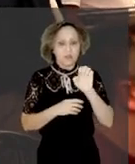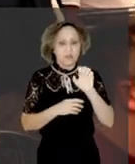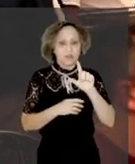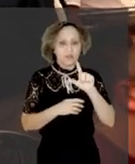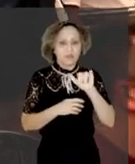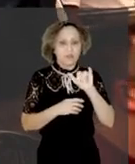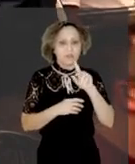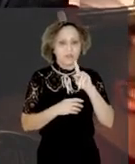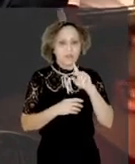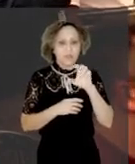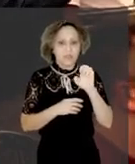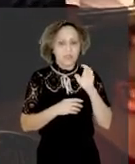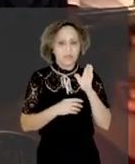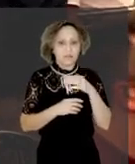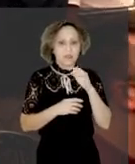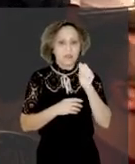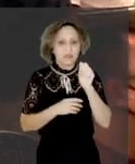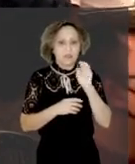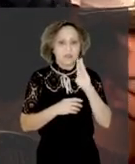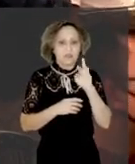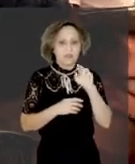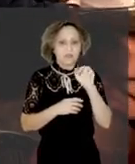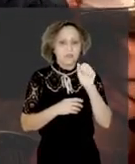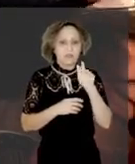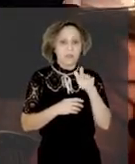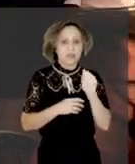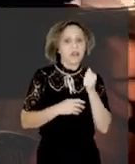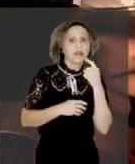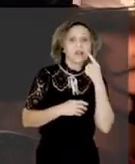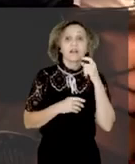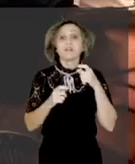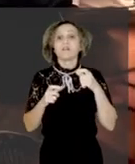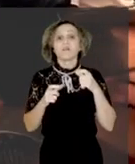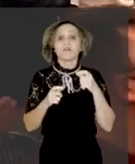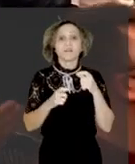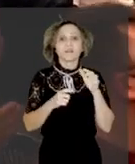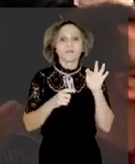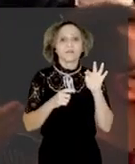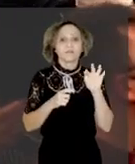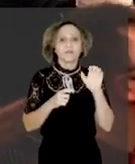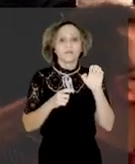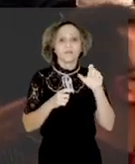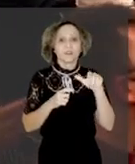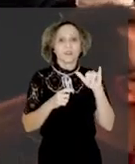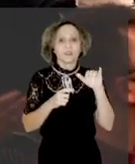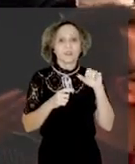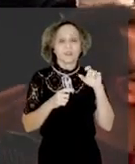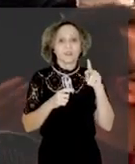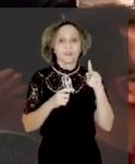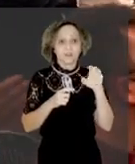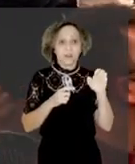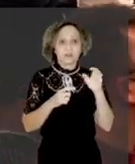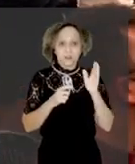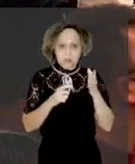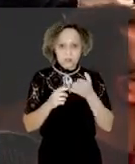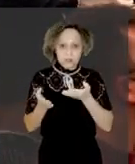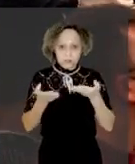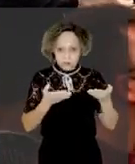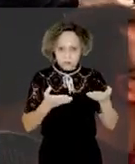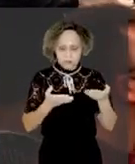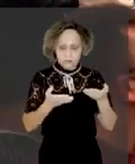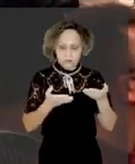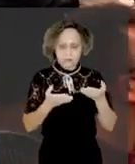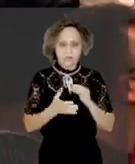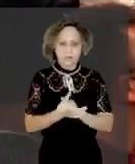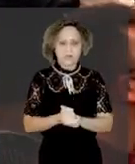Quero chamar aqui também, muito nos honra a presença dessa pessoa que a gente tem conhecido e admirado cada dia